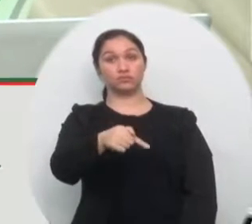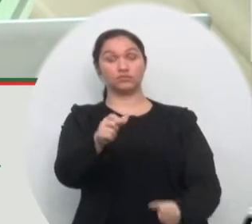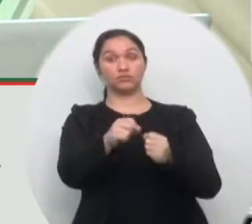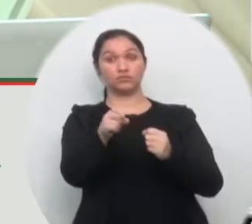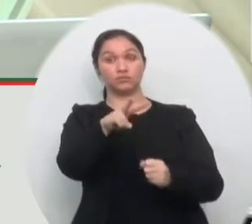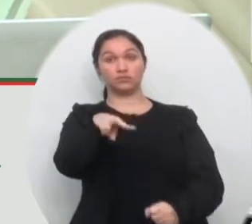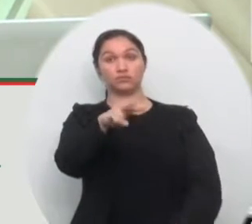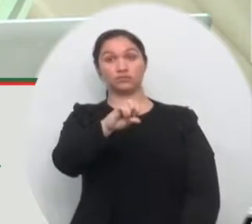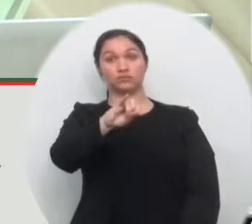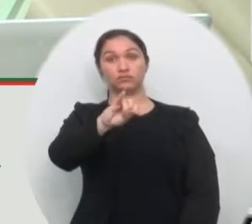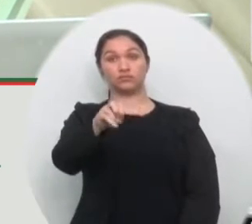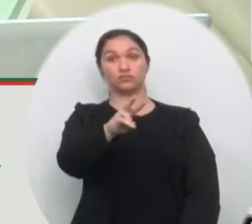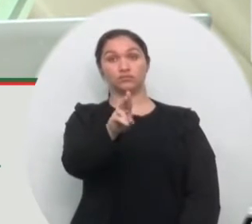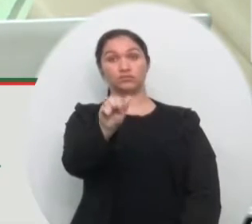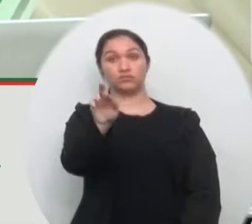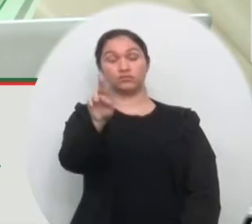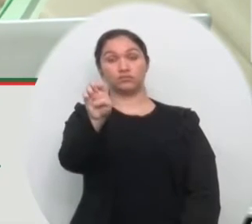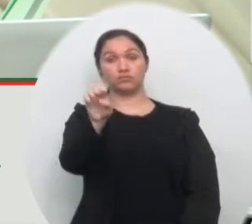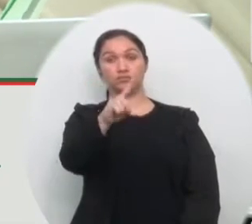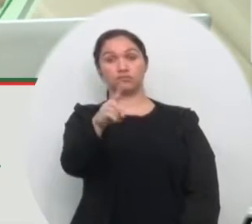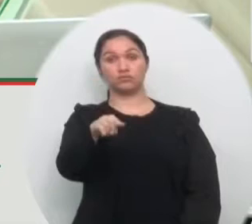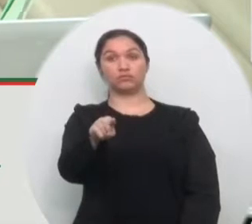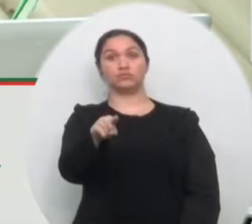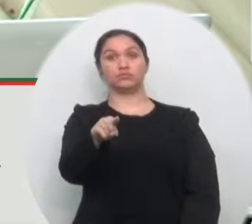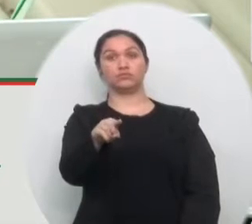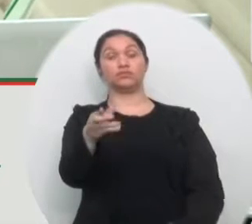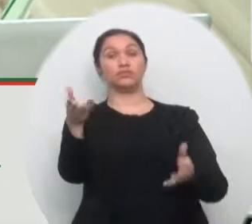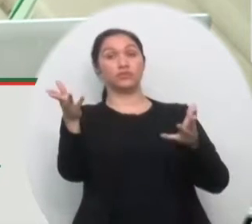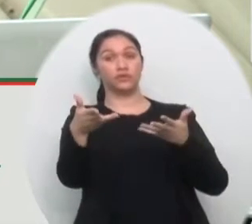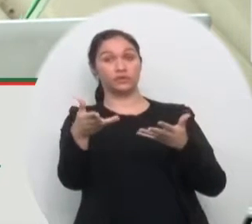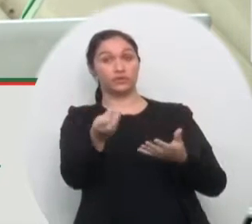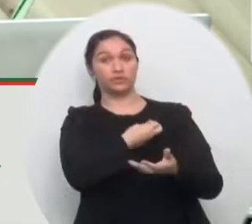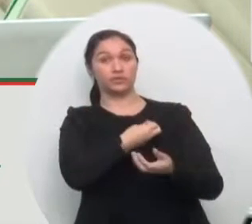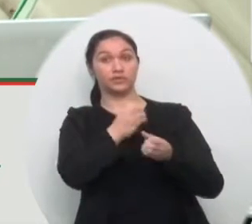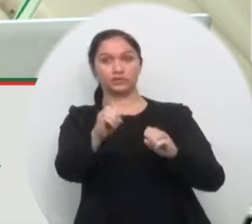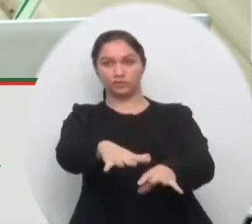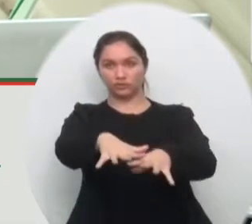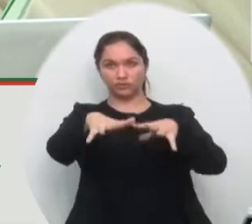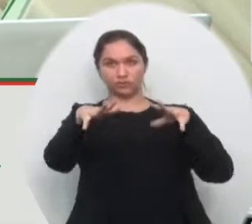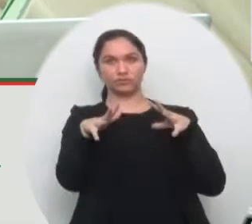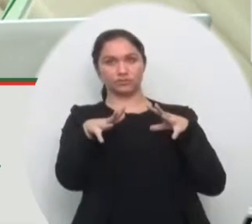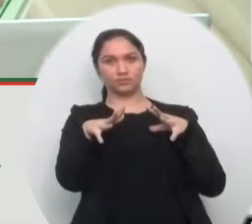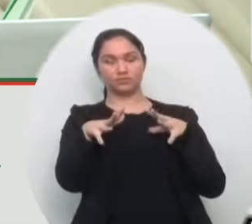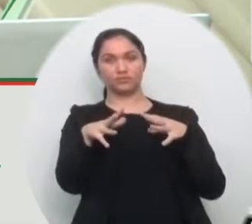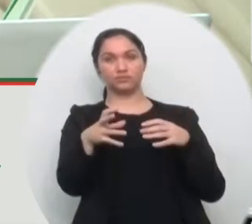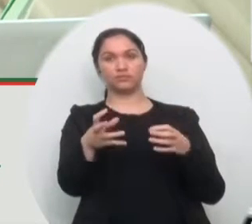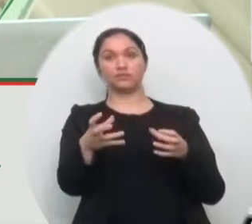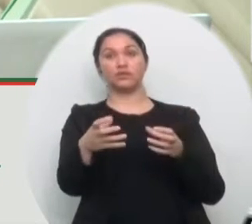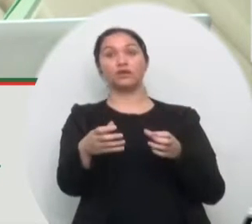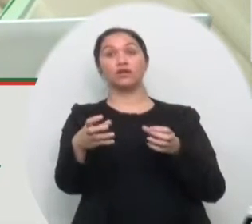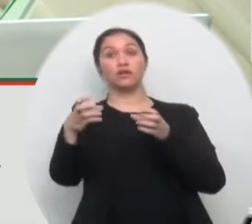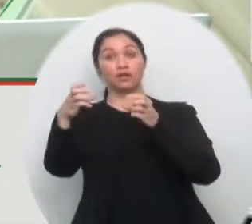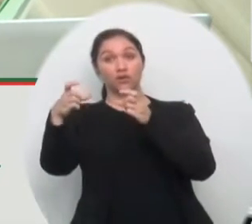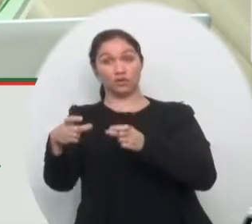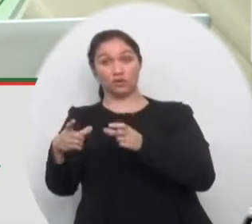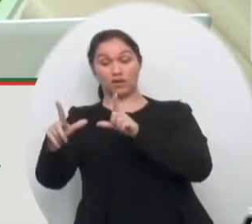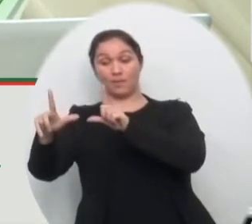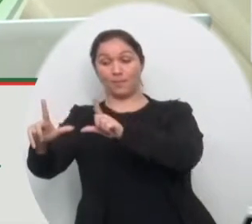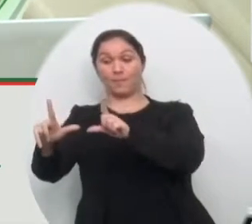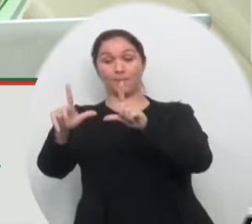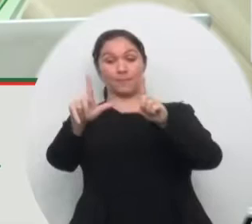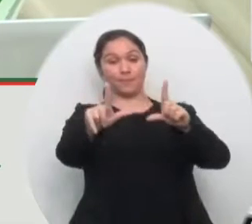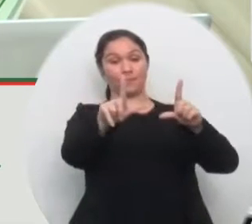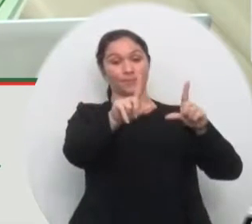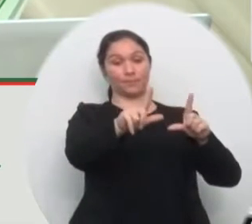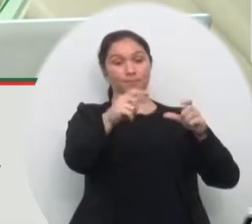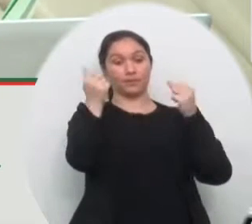pelo vereador Juarez Jesus dos Santos, que se encontra no plenário, que dispõe sobre a fixação de placas informativas sobre o auxílio